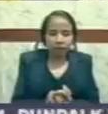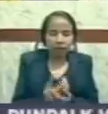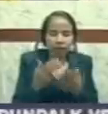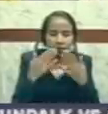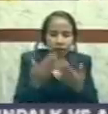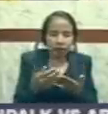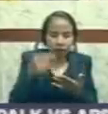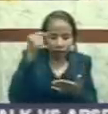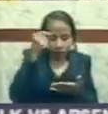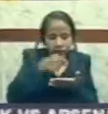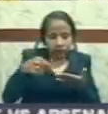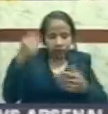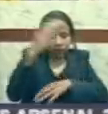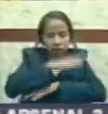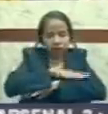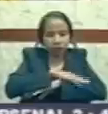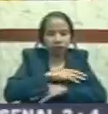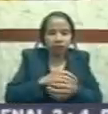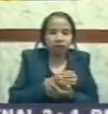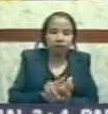Obrigado, senhora secretária mesa.